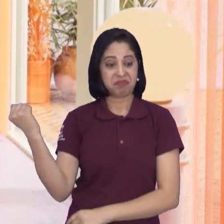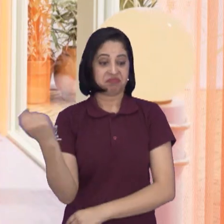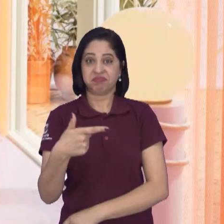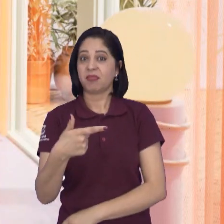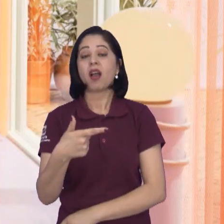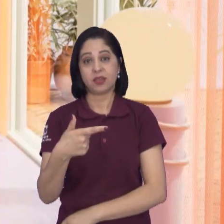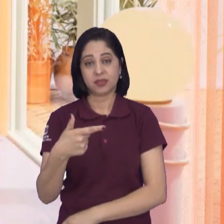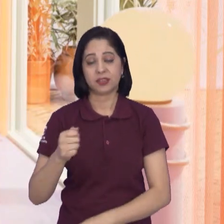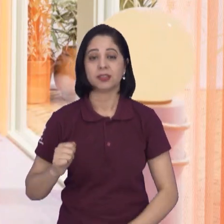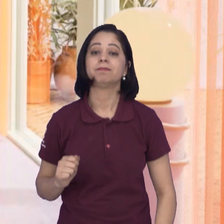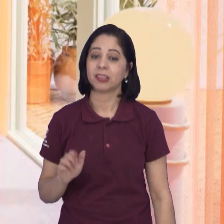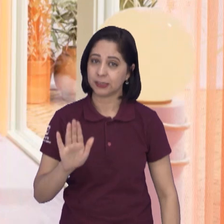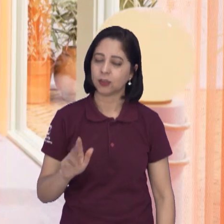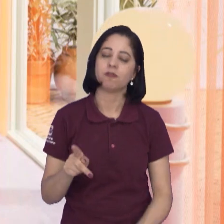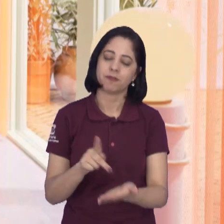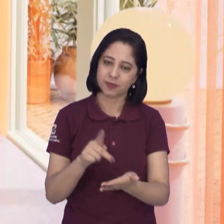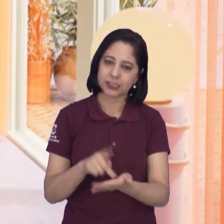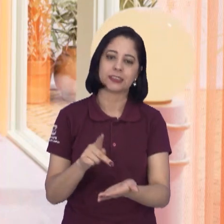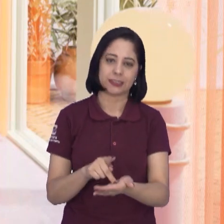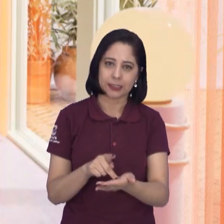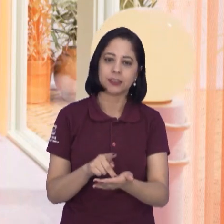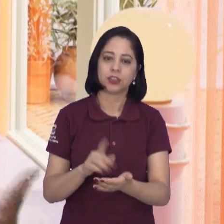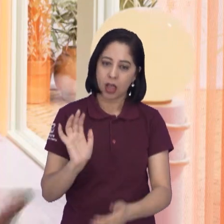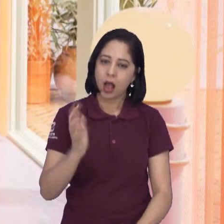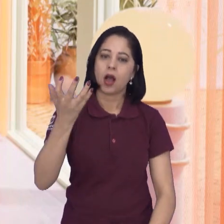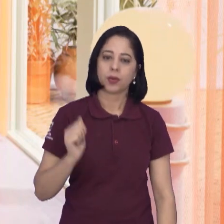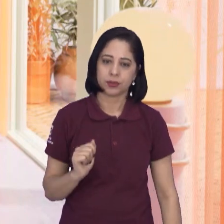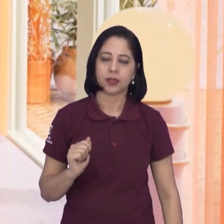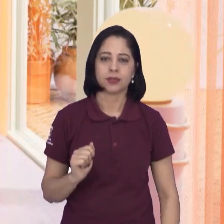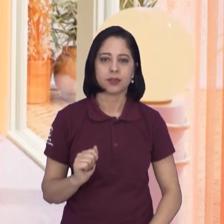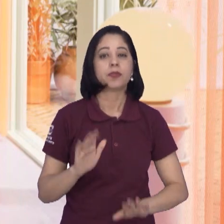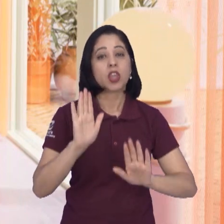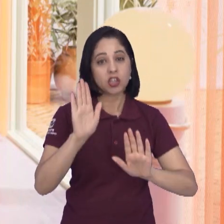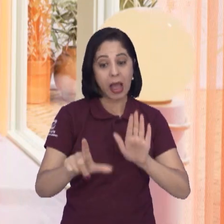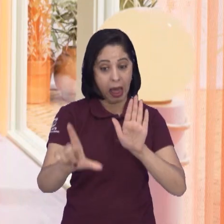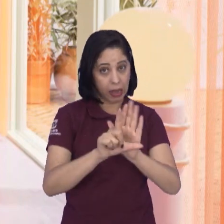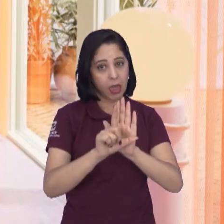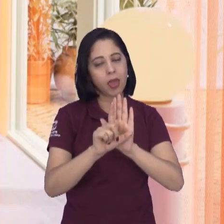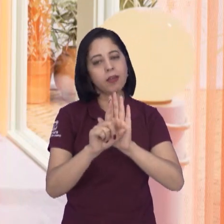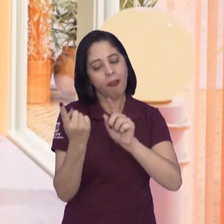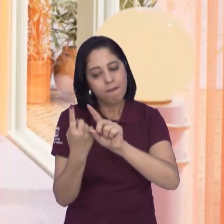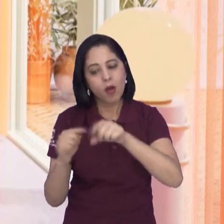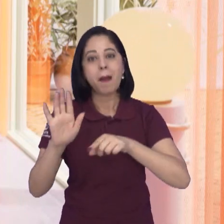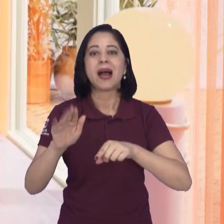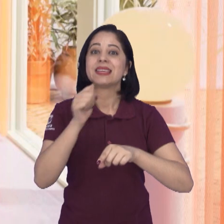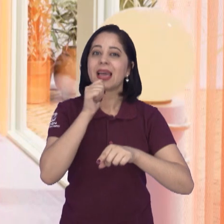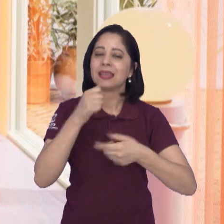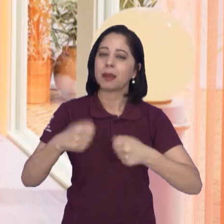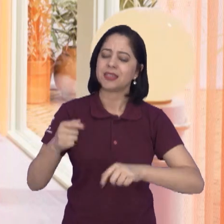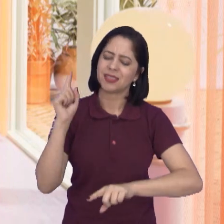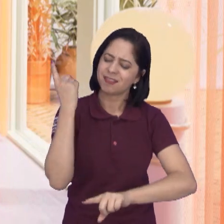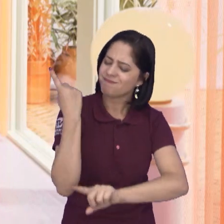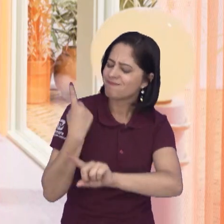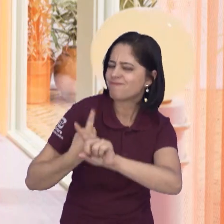esse conhecimento. Então, realmente, né? A gente já teve um avanço com essa lei, mas ainda precisamos muito